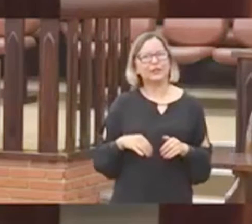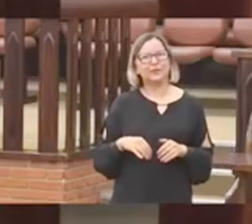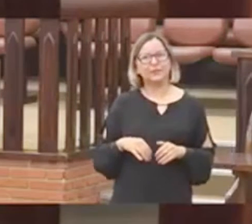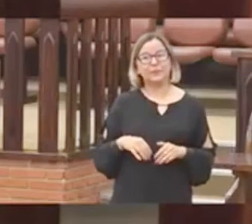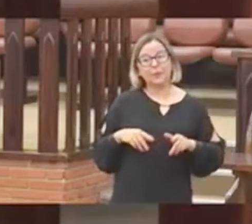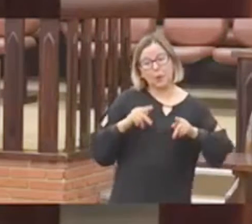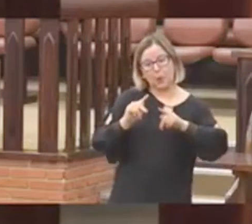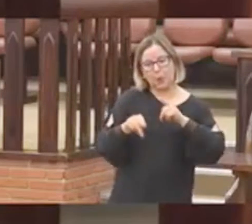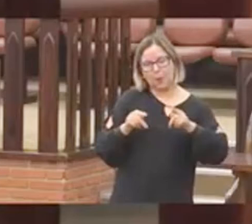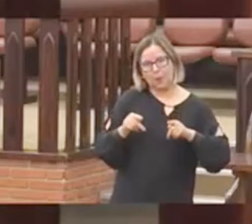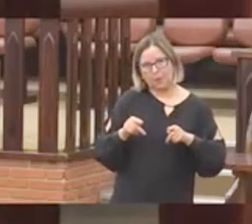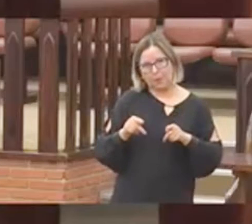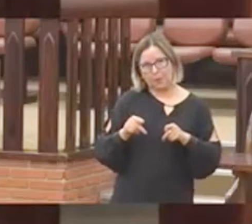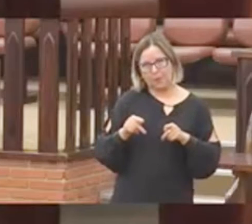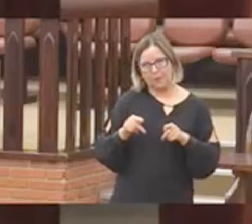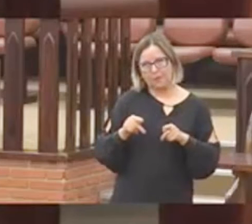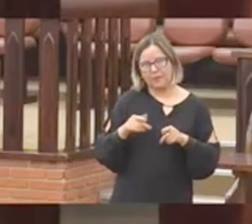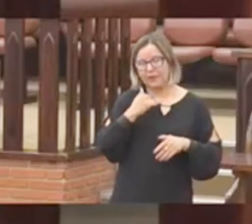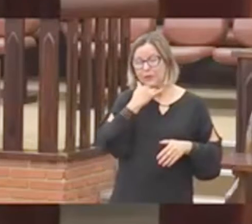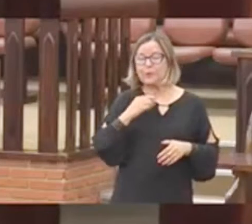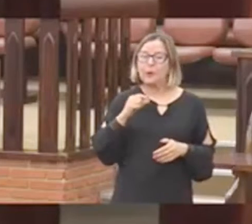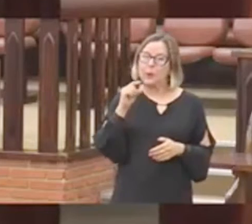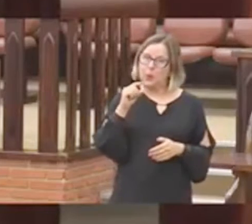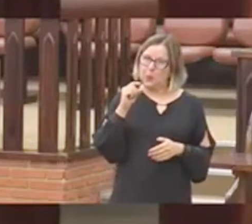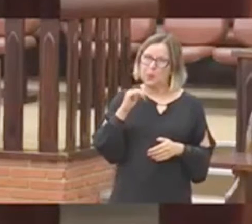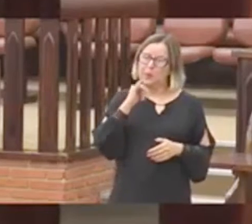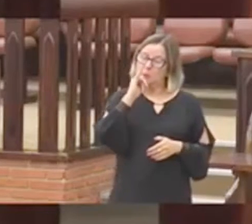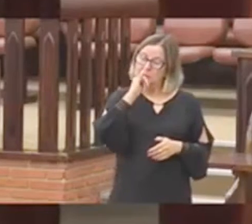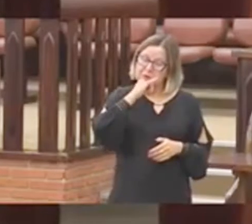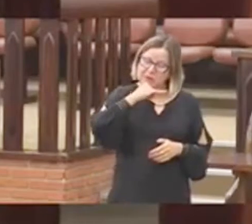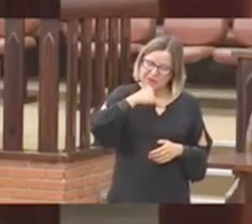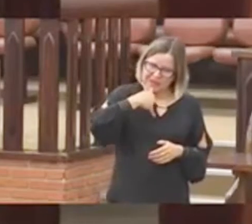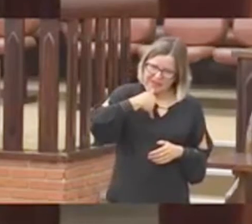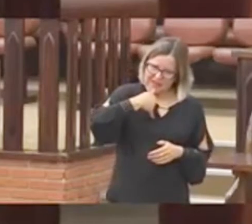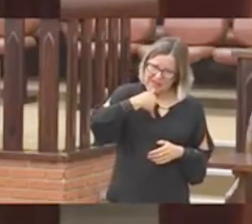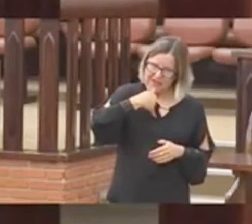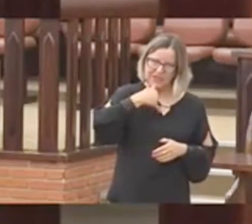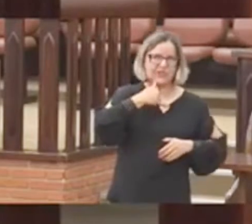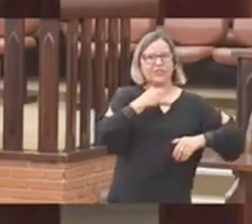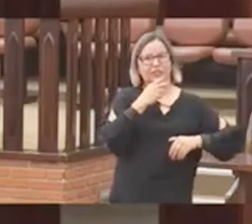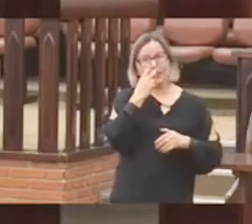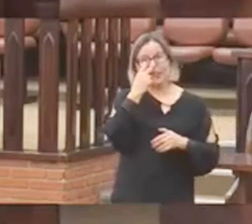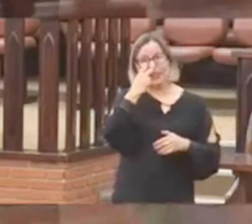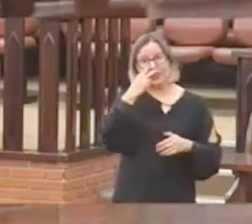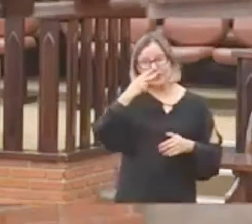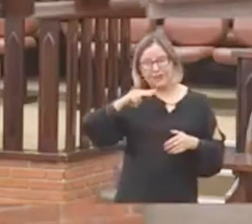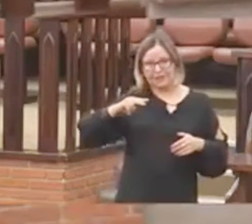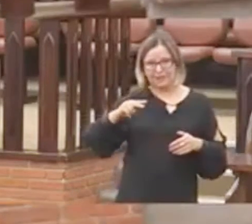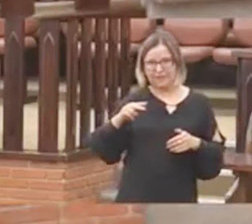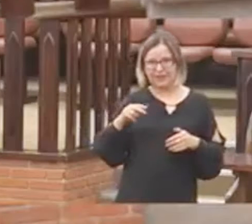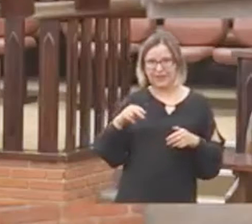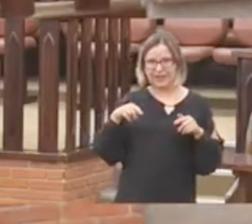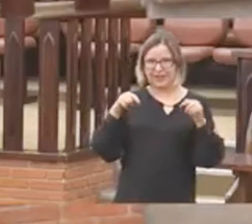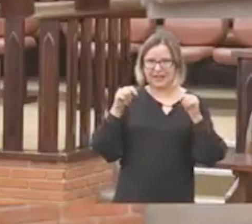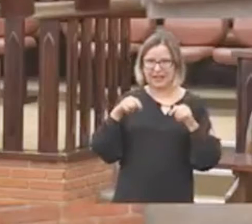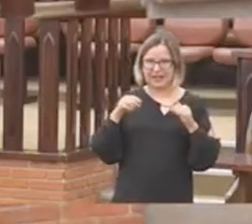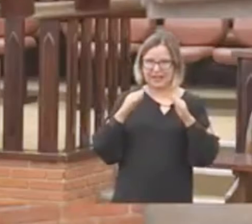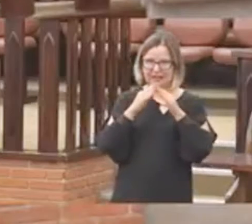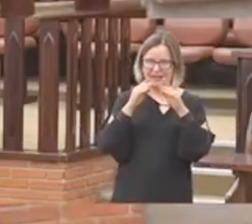triste de vermos aqui a nossa igreja, o local do nosso